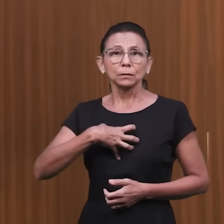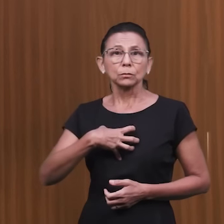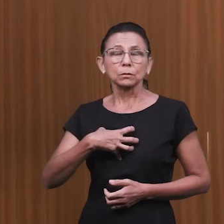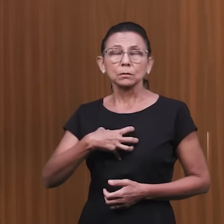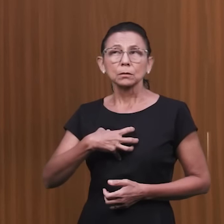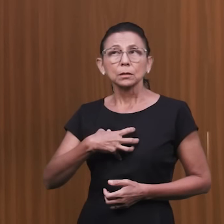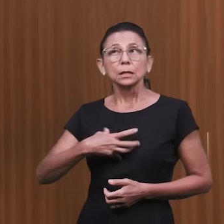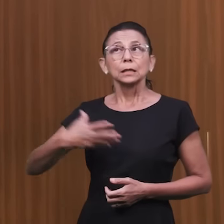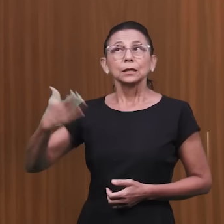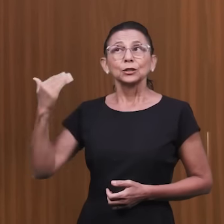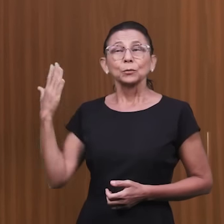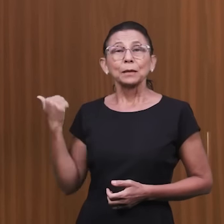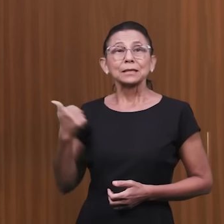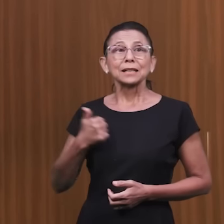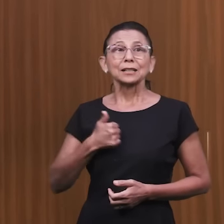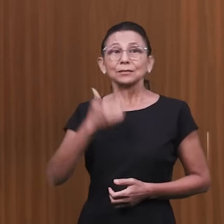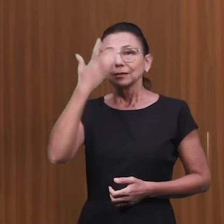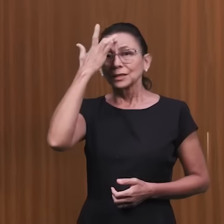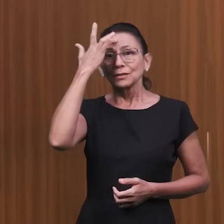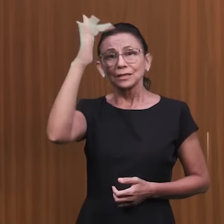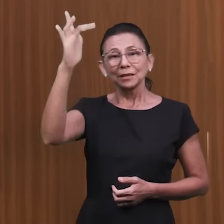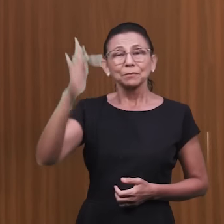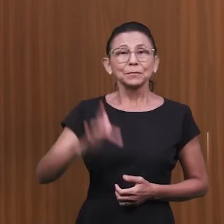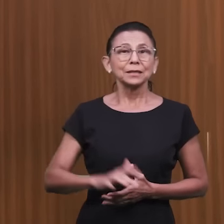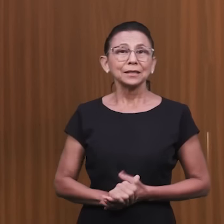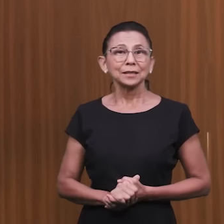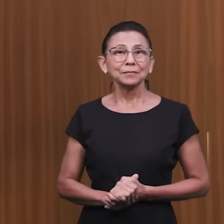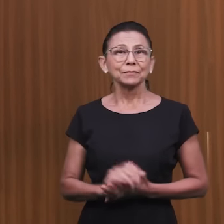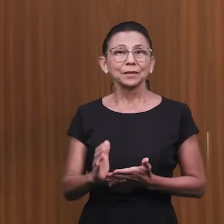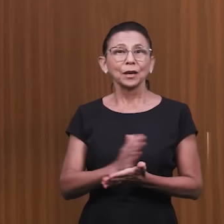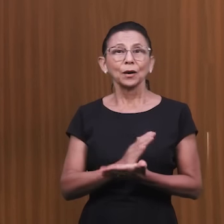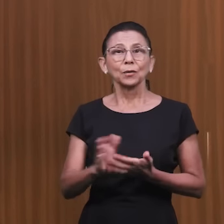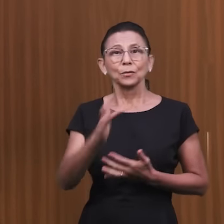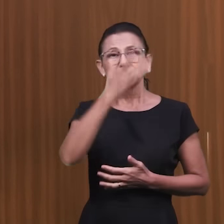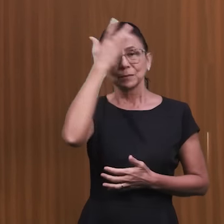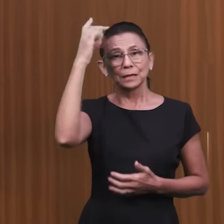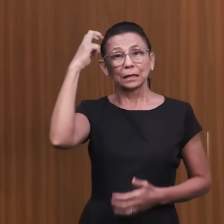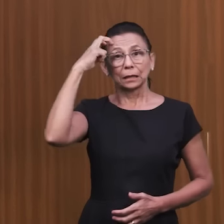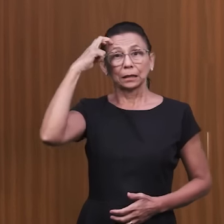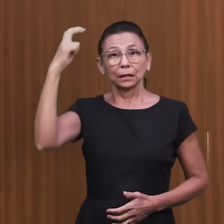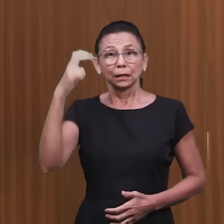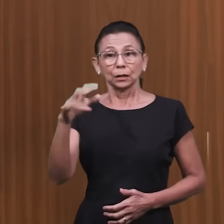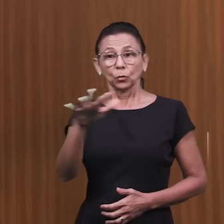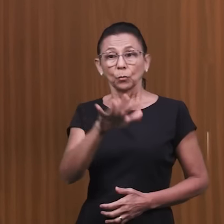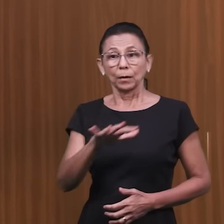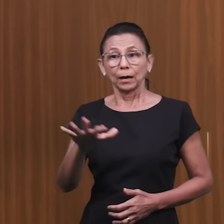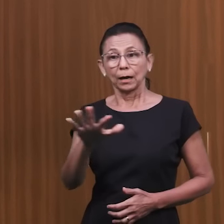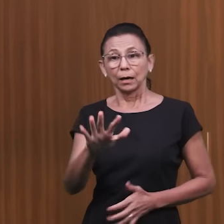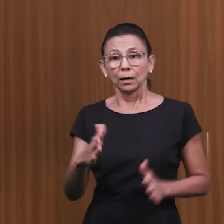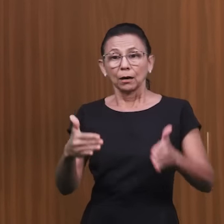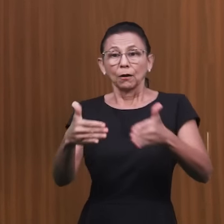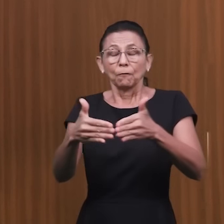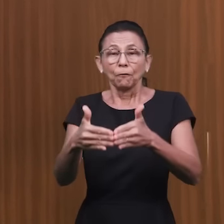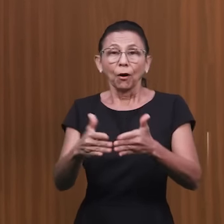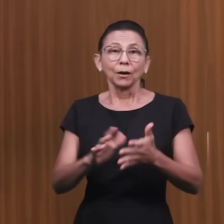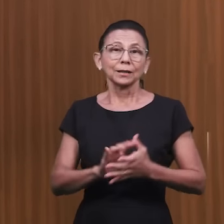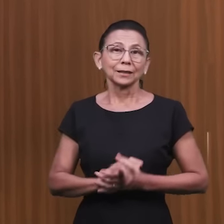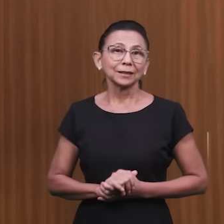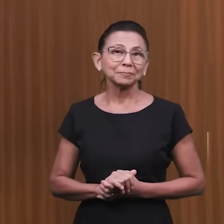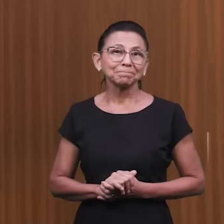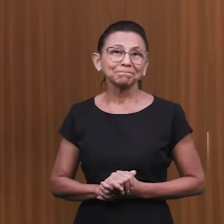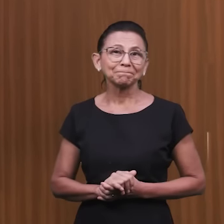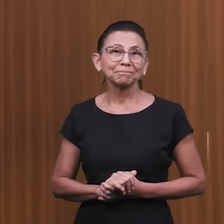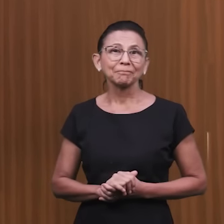esse conhecimento. São pessoas até com inteligência em determinada área, uma inteligência mais específica num determinado